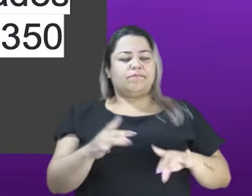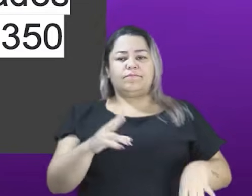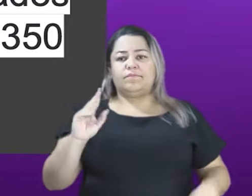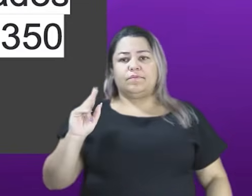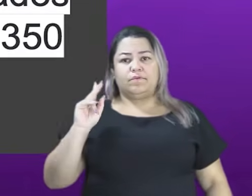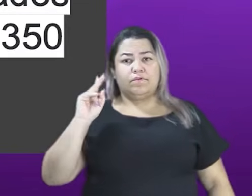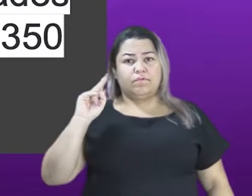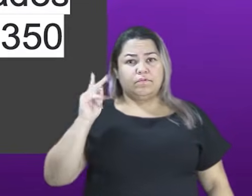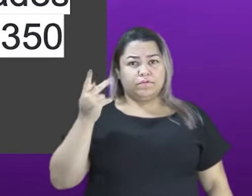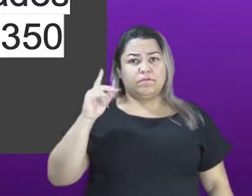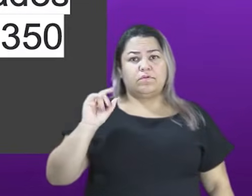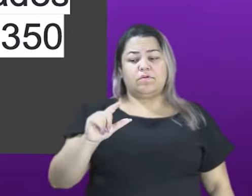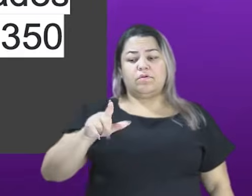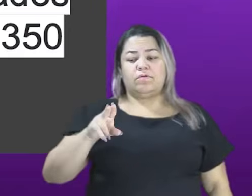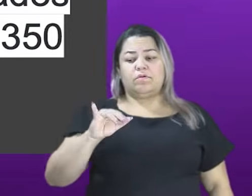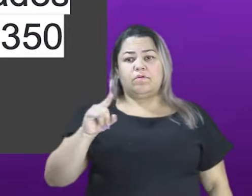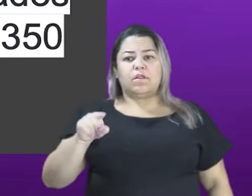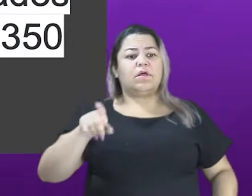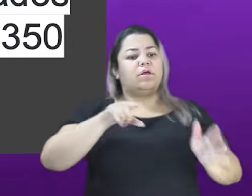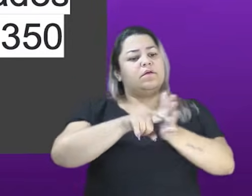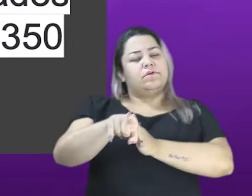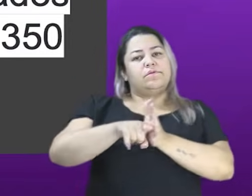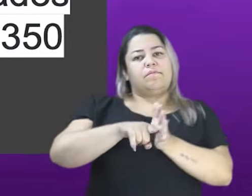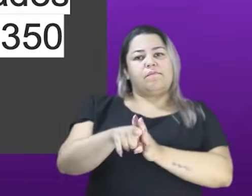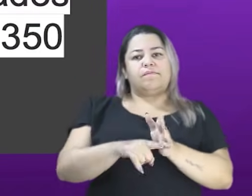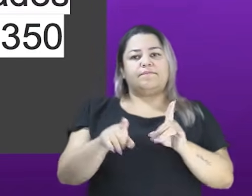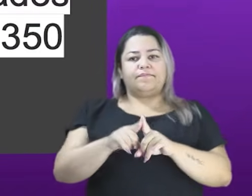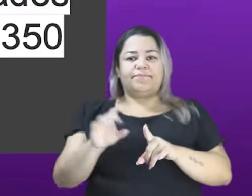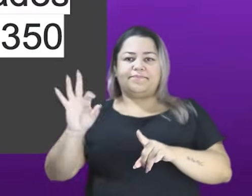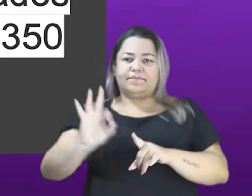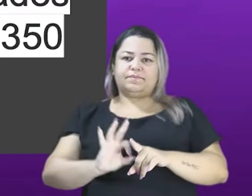Lourenço Gomes. Ele analisa, né, que numa média